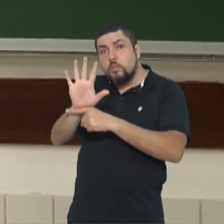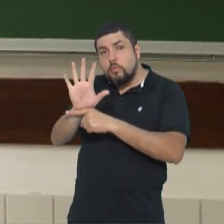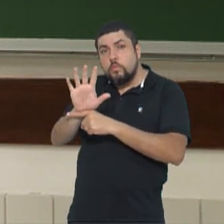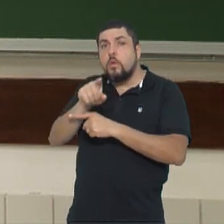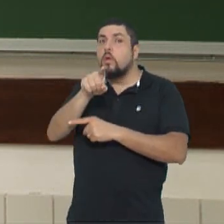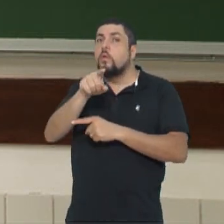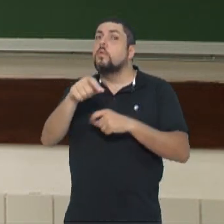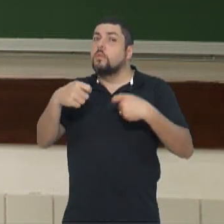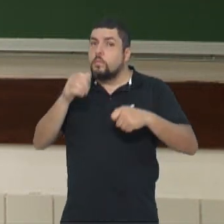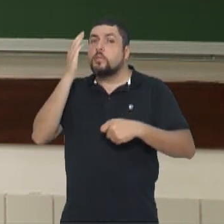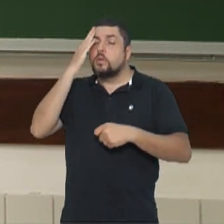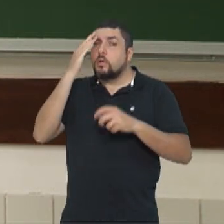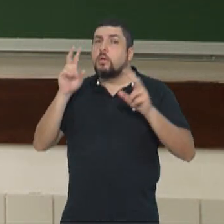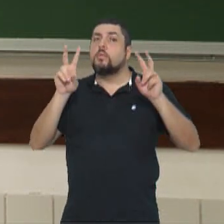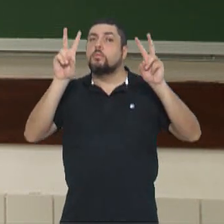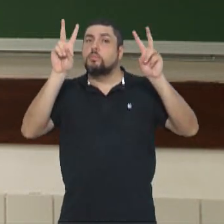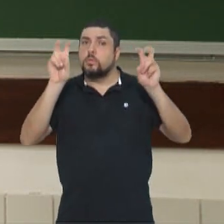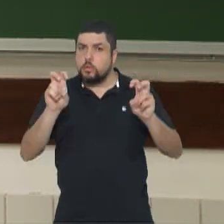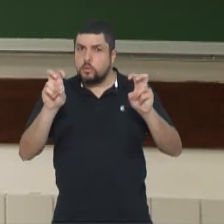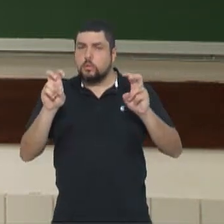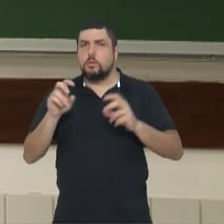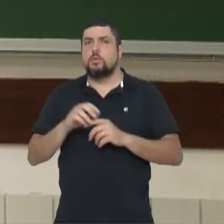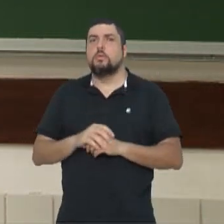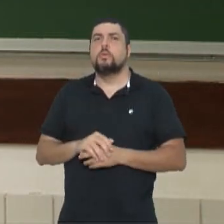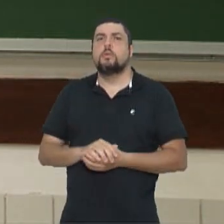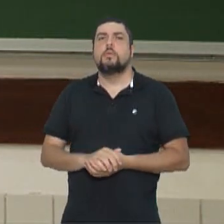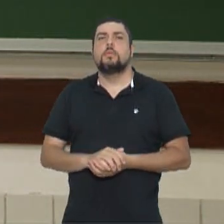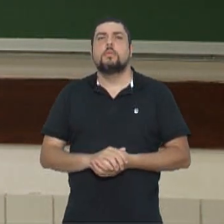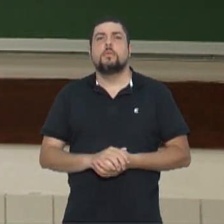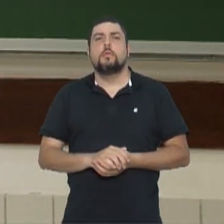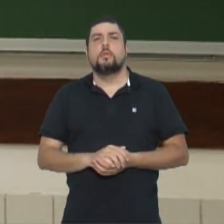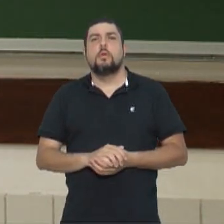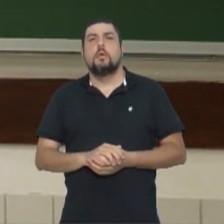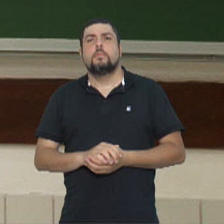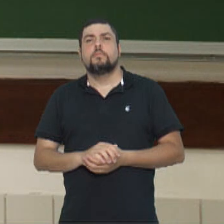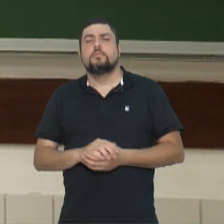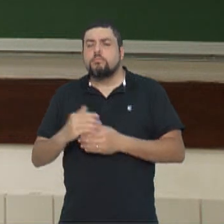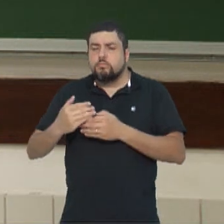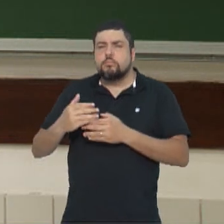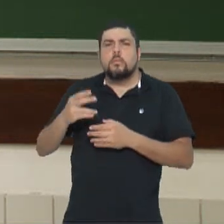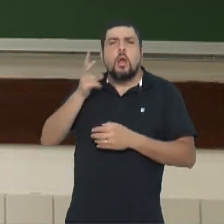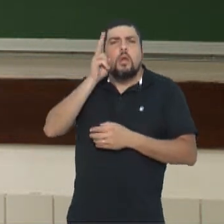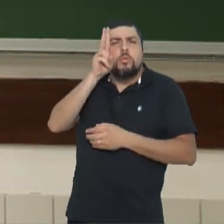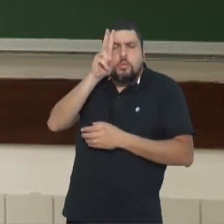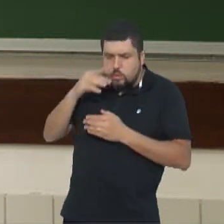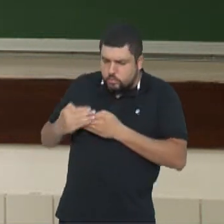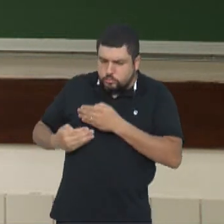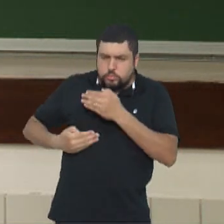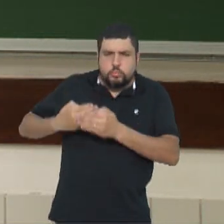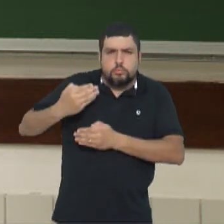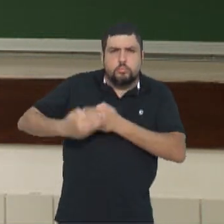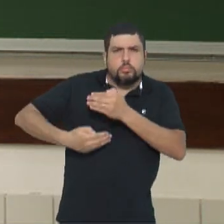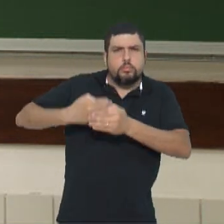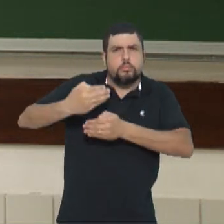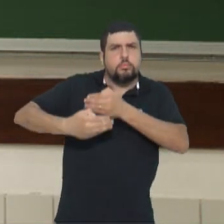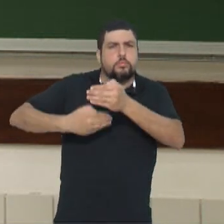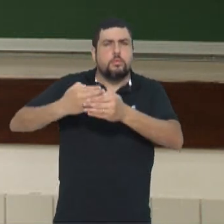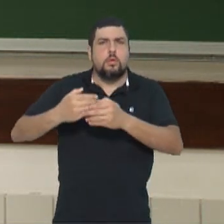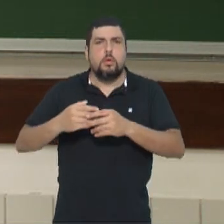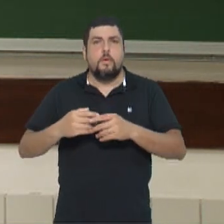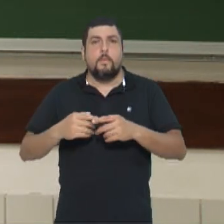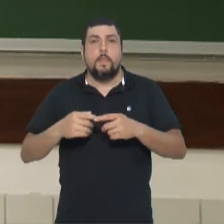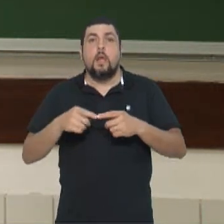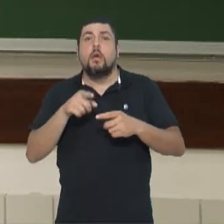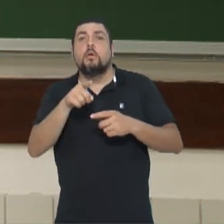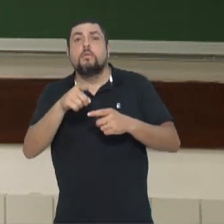do tema. Por quê? Você pode usar essa informação depois. Qual é o enredo? Quer dizer, claro que você não precisa contar tudo,